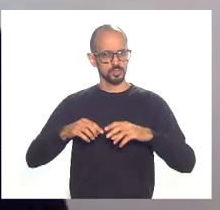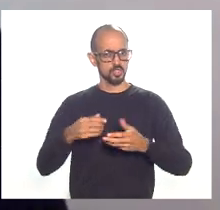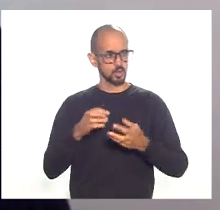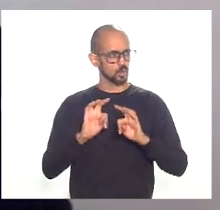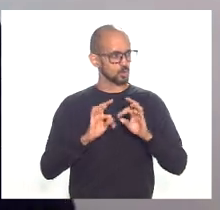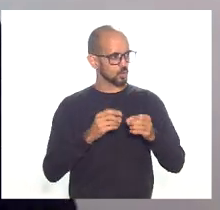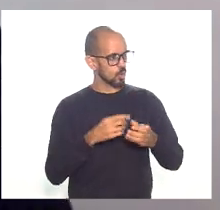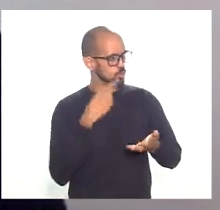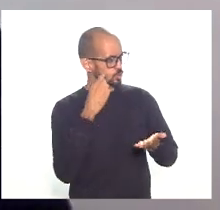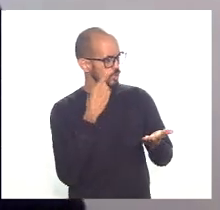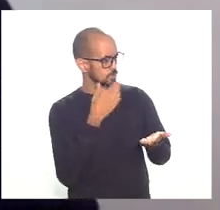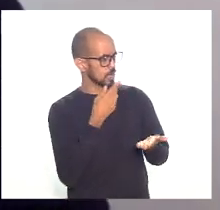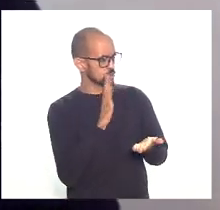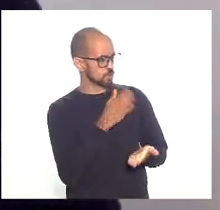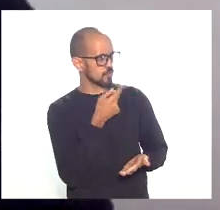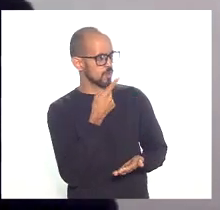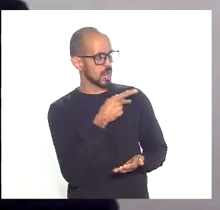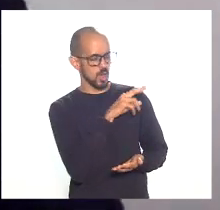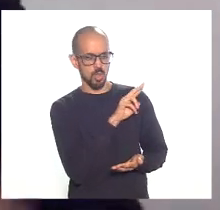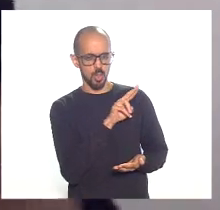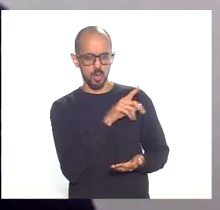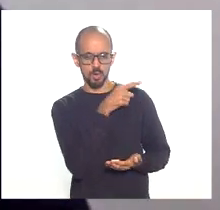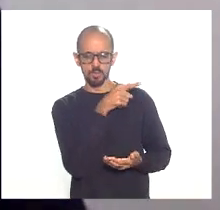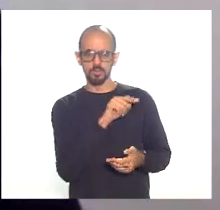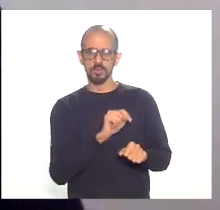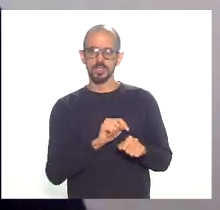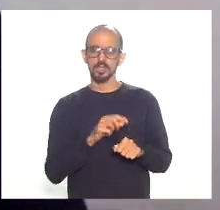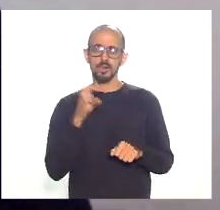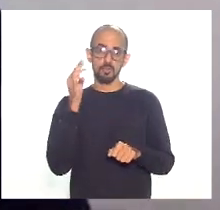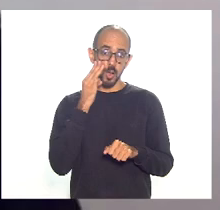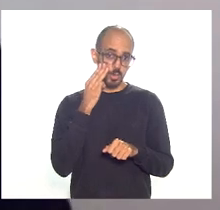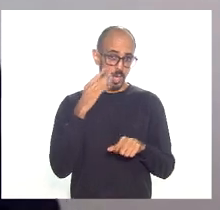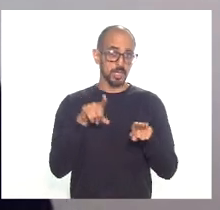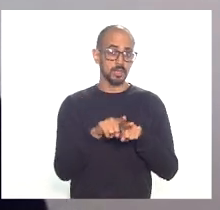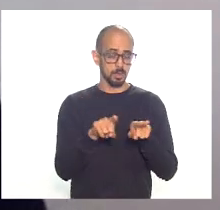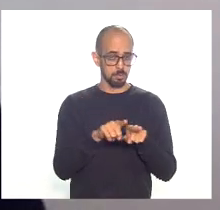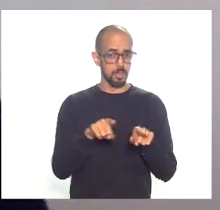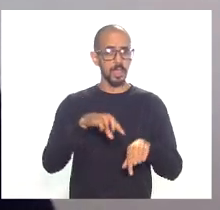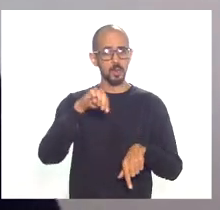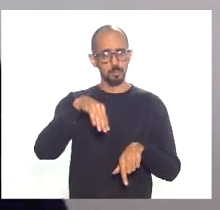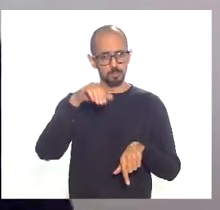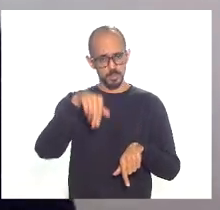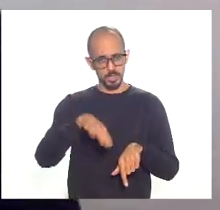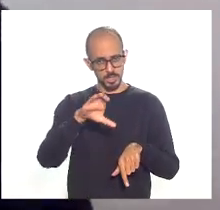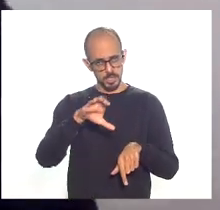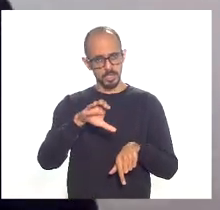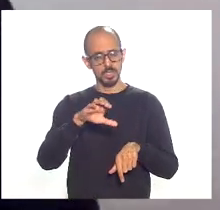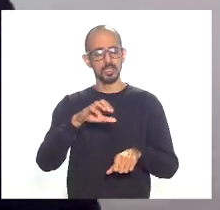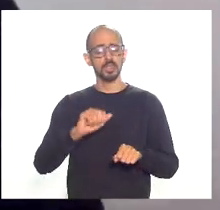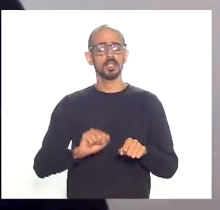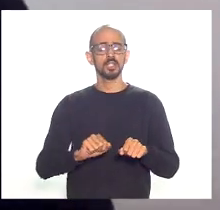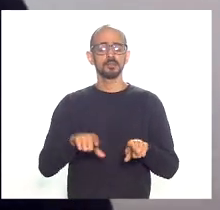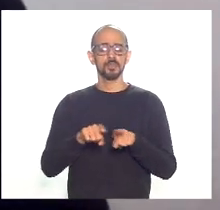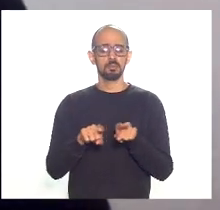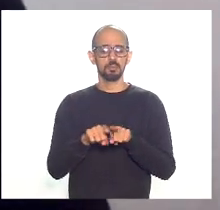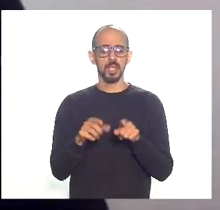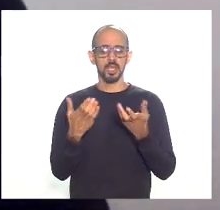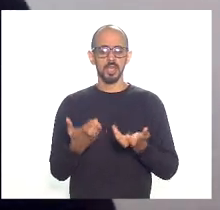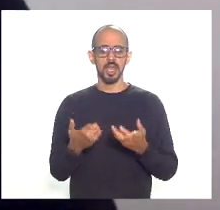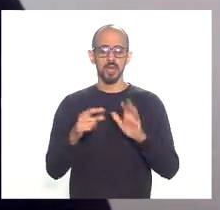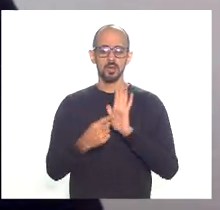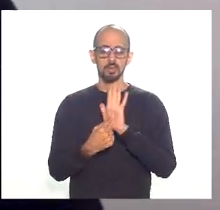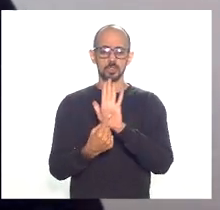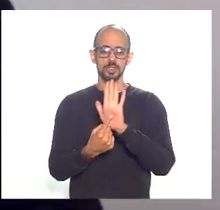citei, deputado Valdec, também deputado Carlos Mink, fizeram debates extremamente qualificados. Quero trazer também